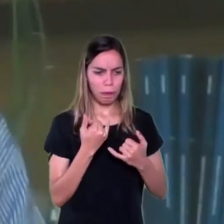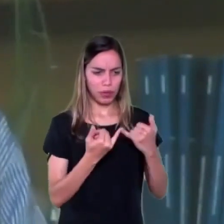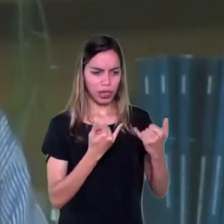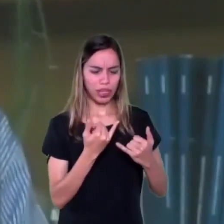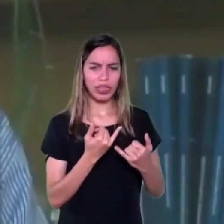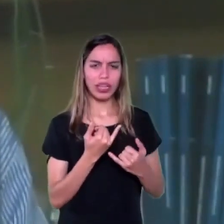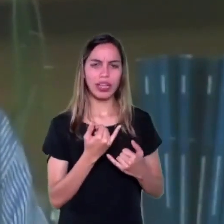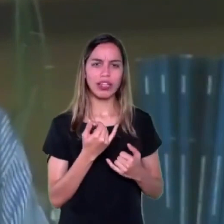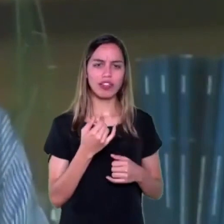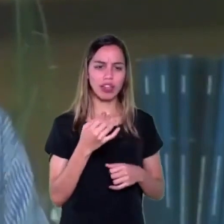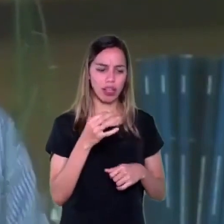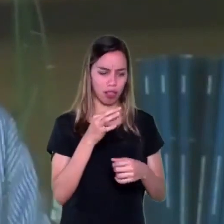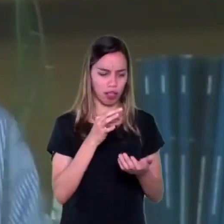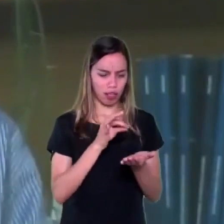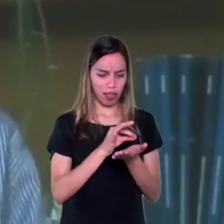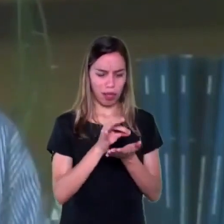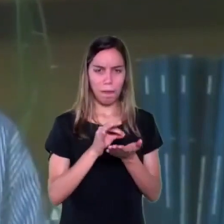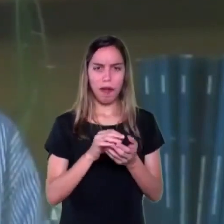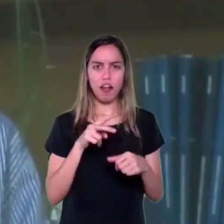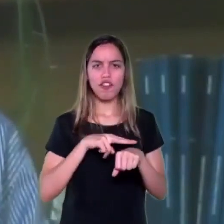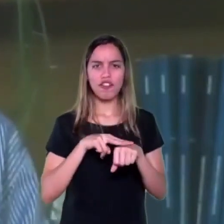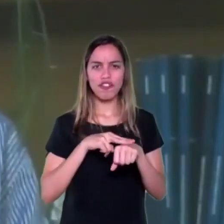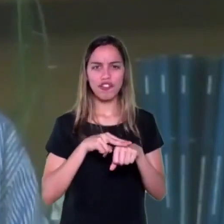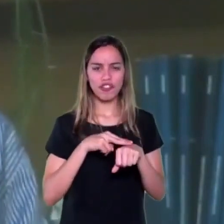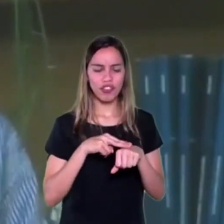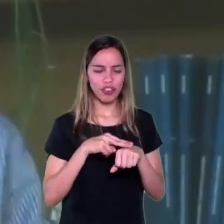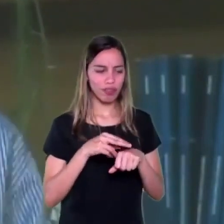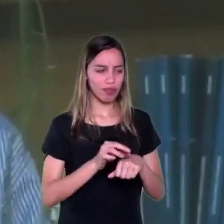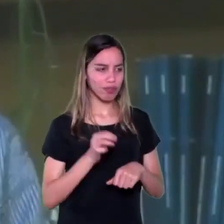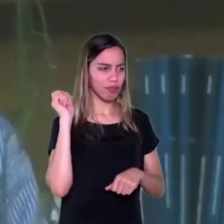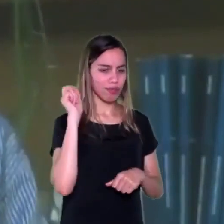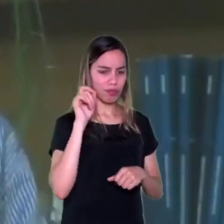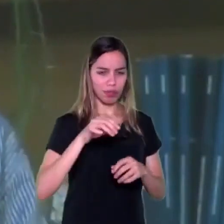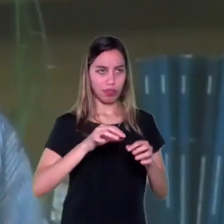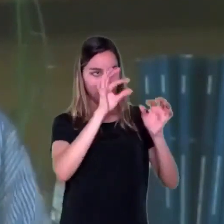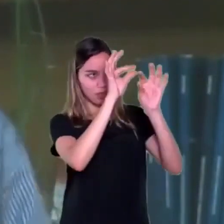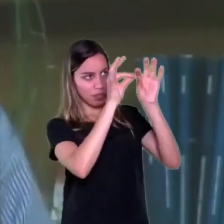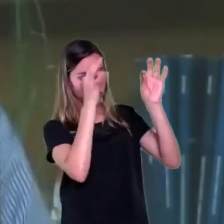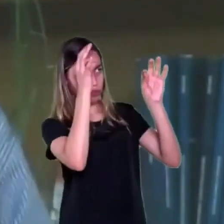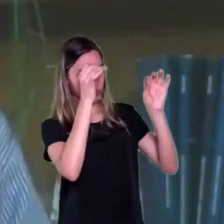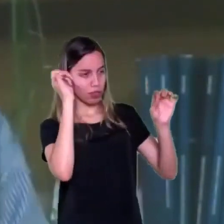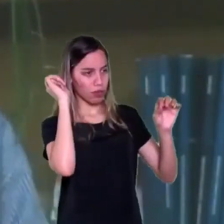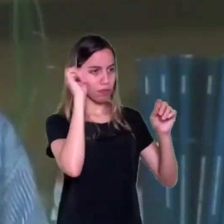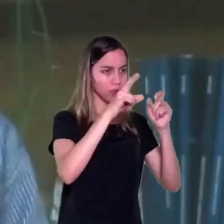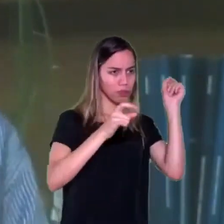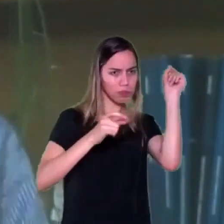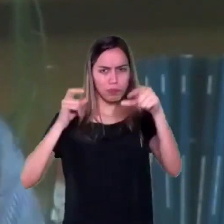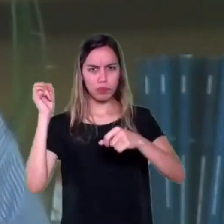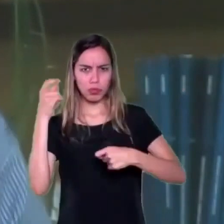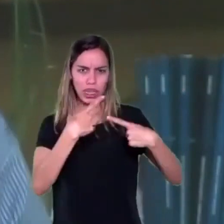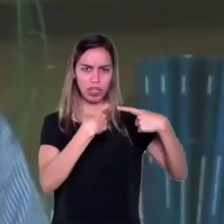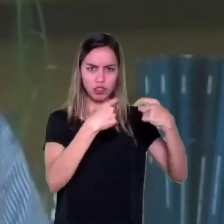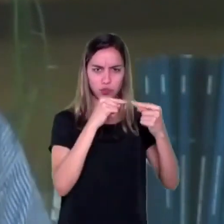verdes. E a gente fez a adaptação para o teatro sob